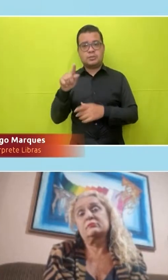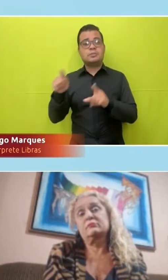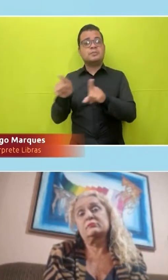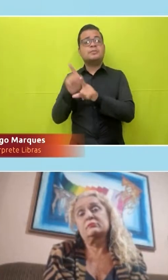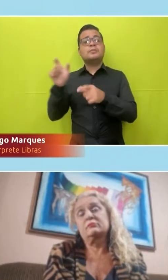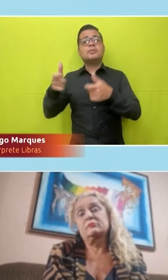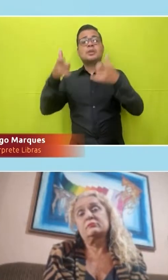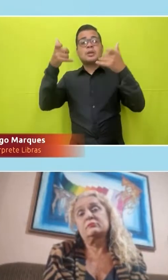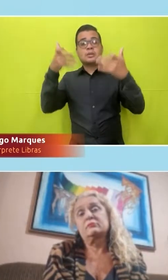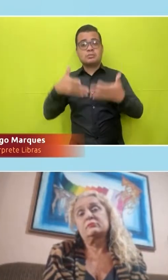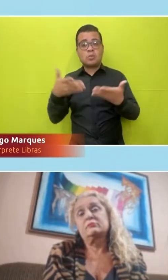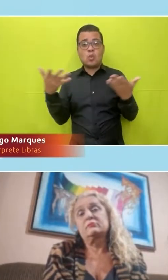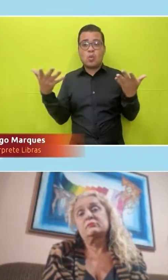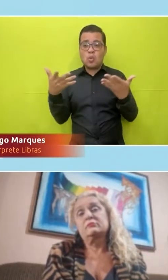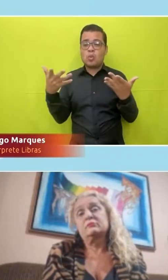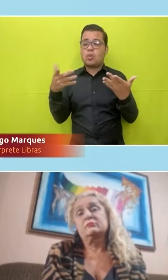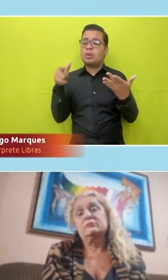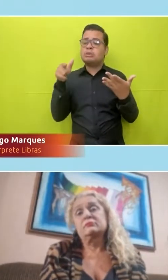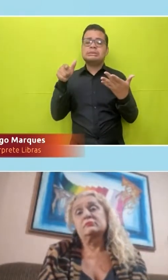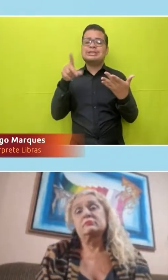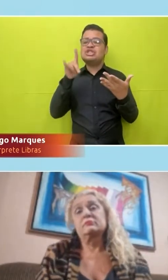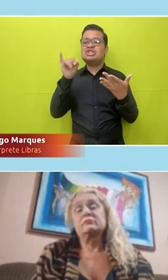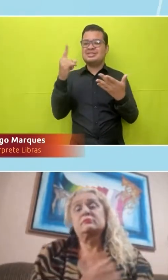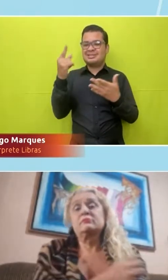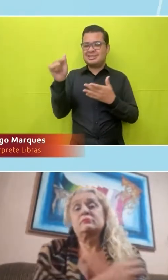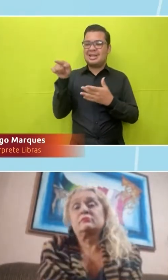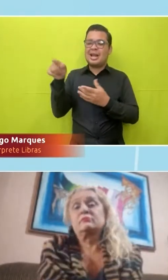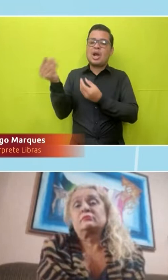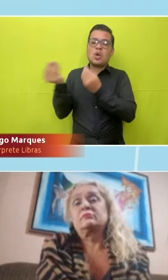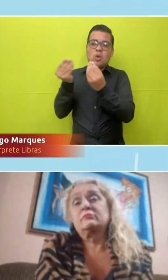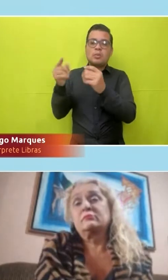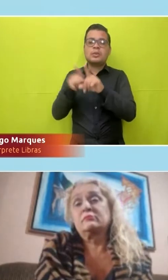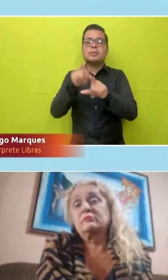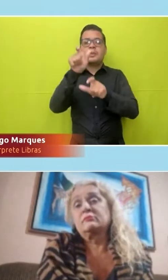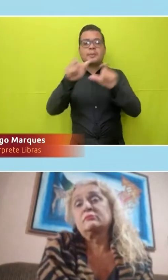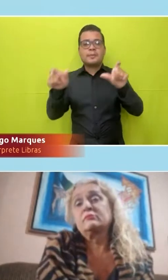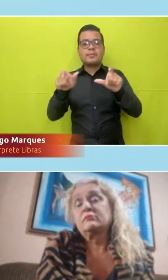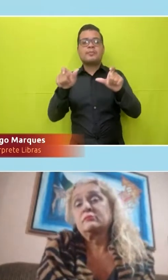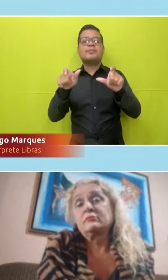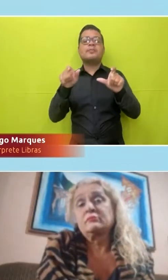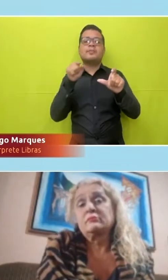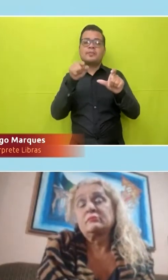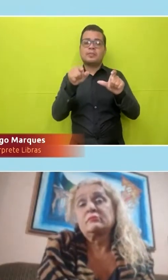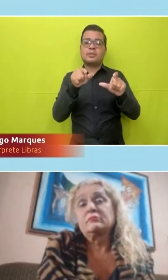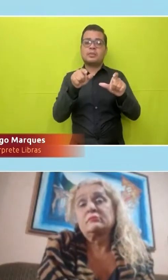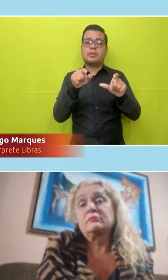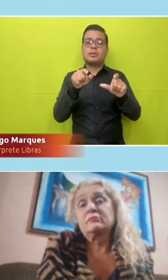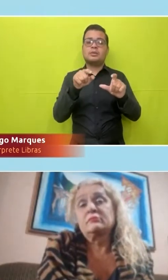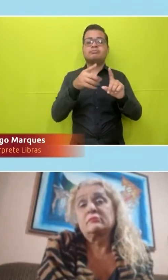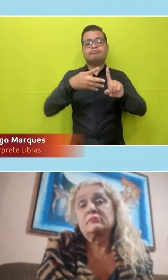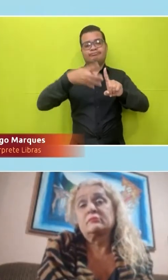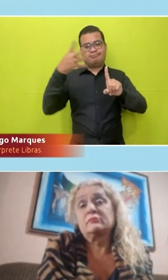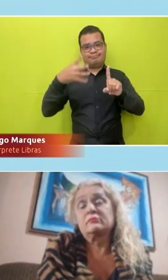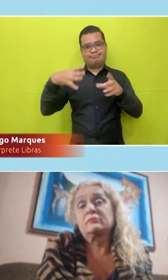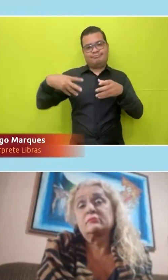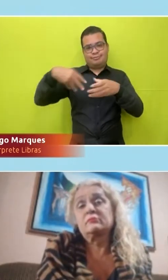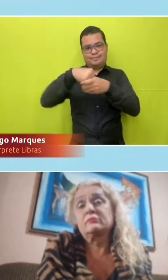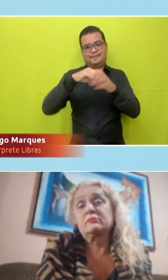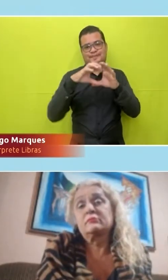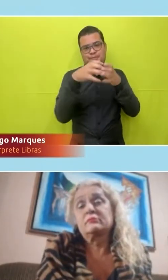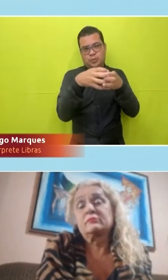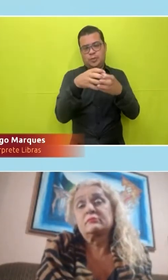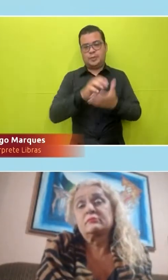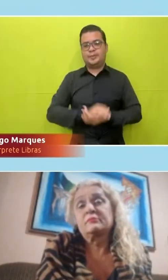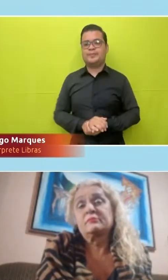dessa data e da realidade das pessoas homossexuais, trans, transgêneros, não binários. Muito obrigada pela sua